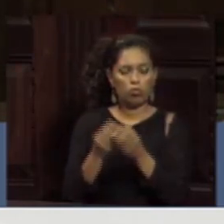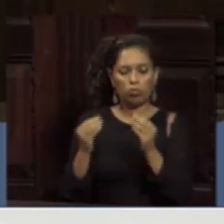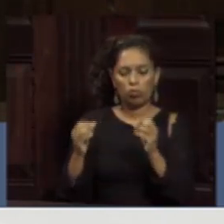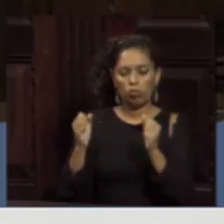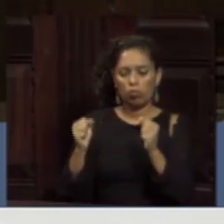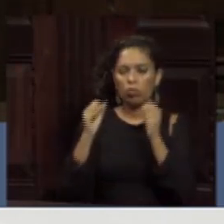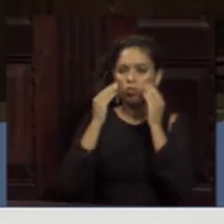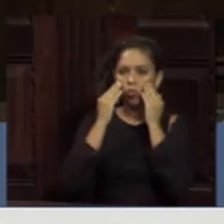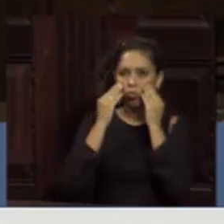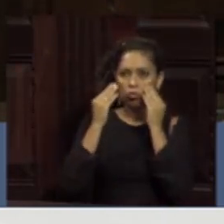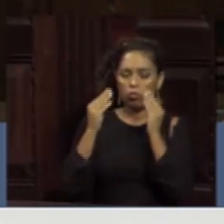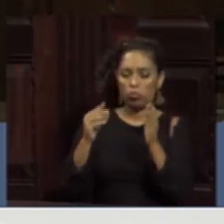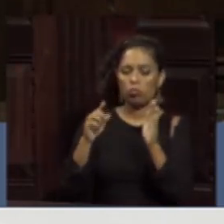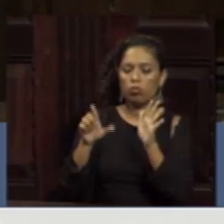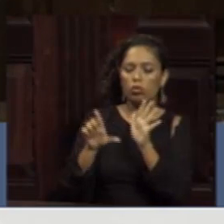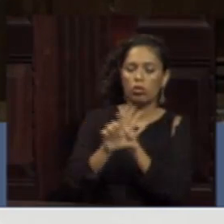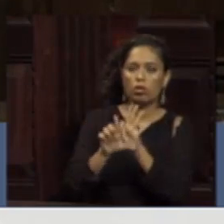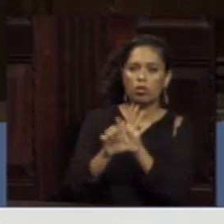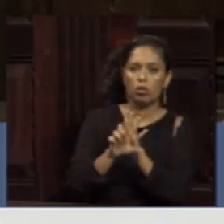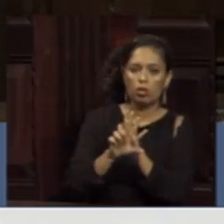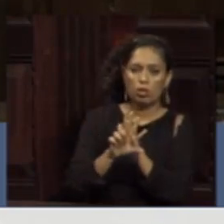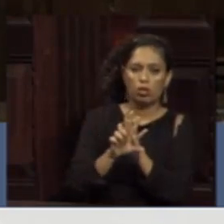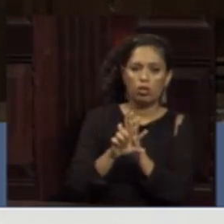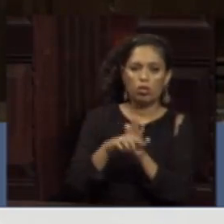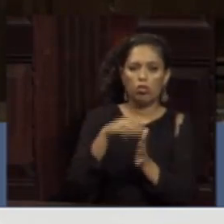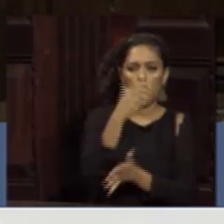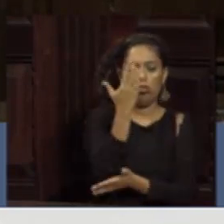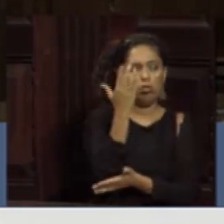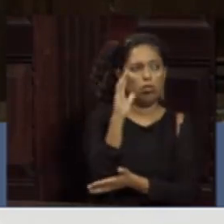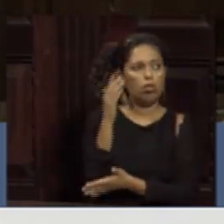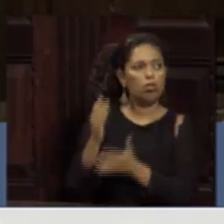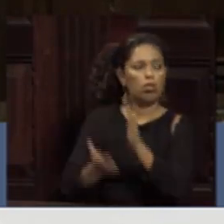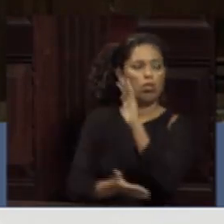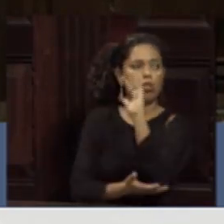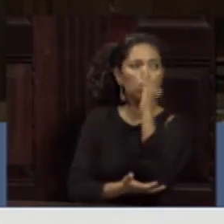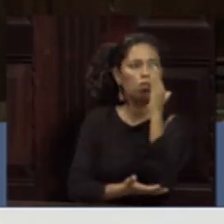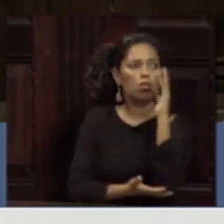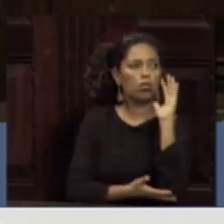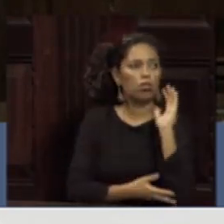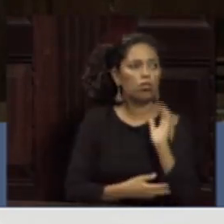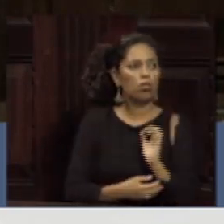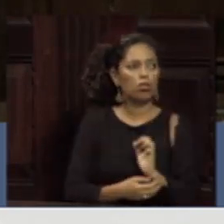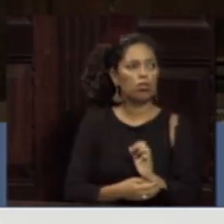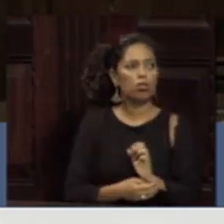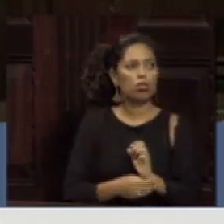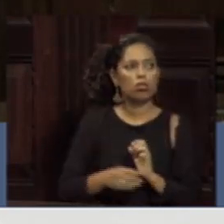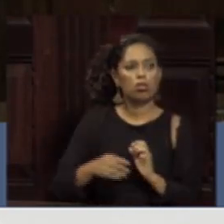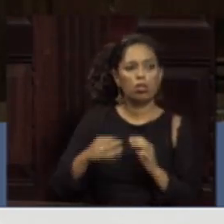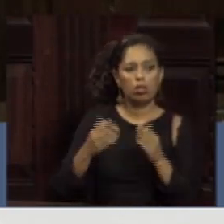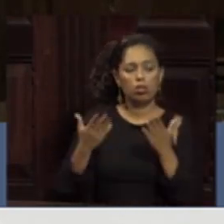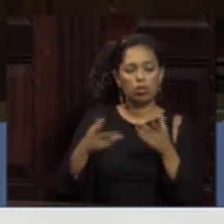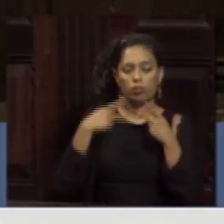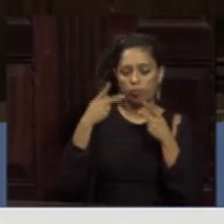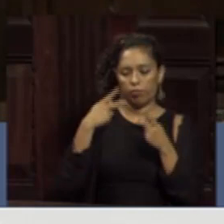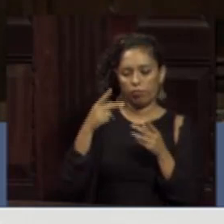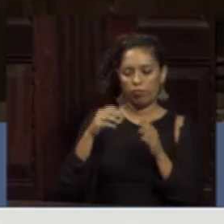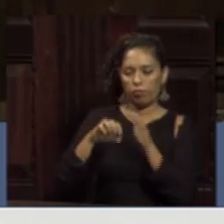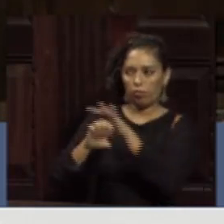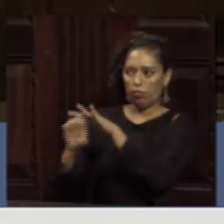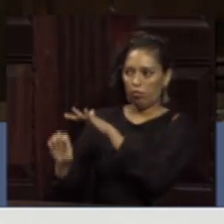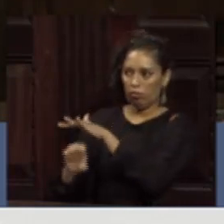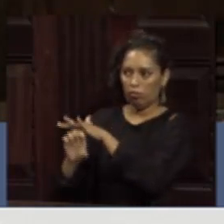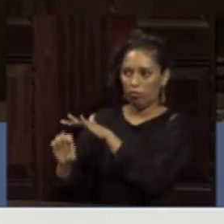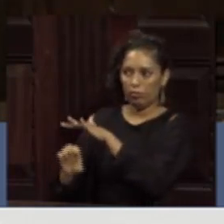compatibilizada com a legislação superveniente, mas vim aqui para dizer que a Hidroalonorte tem que